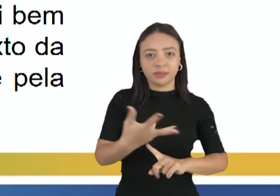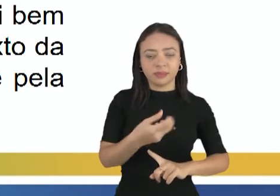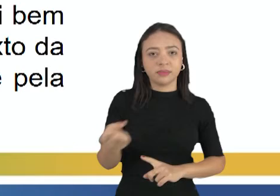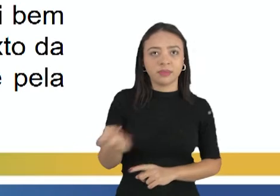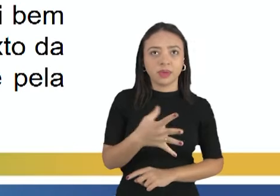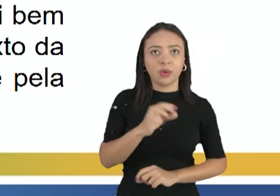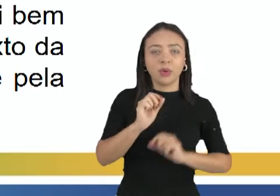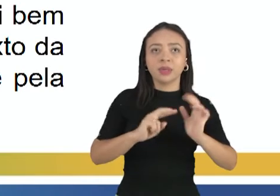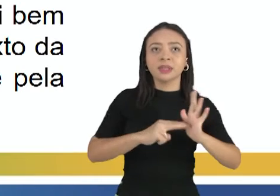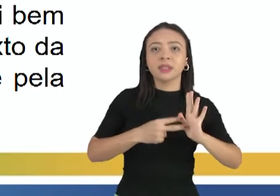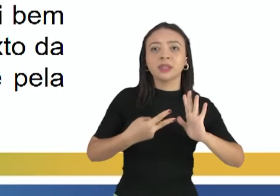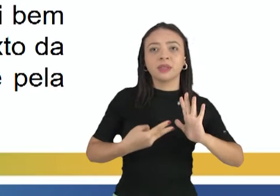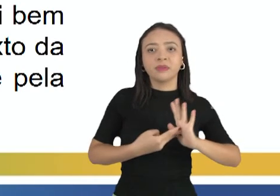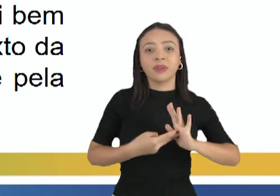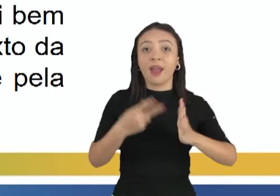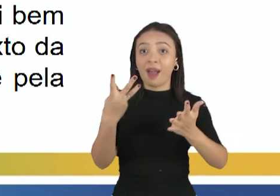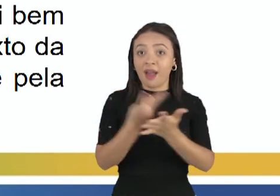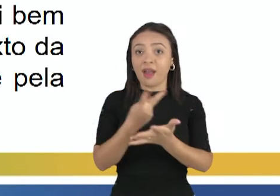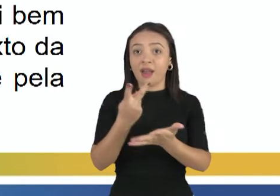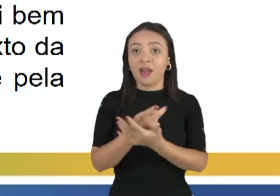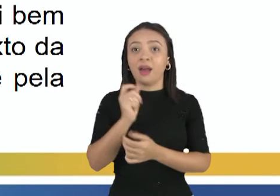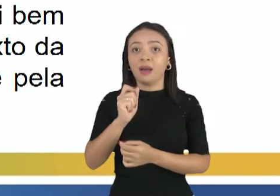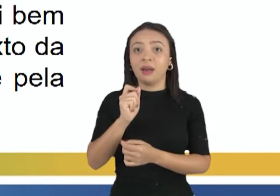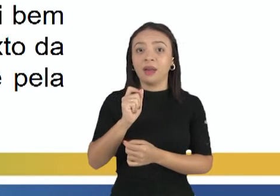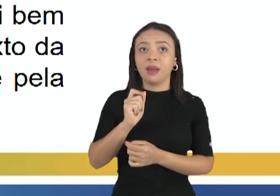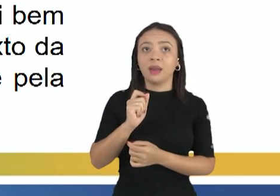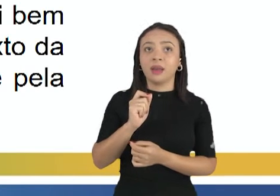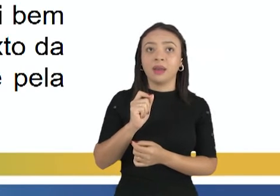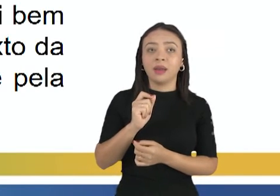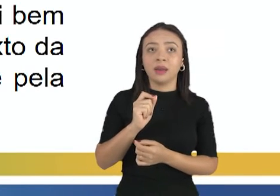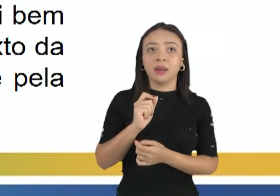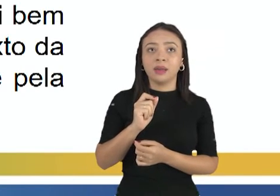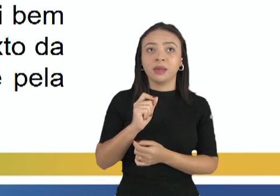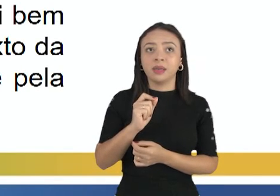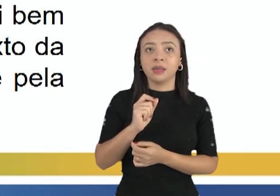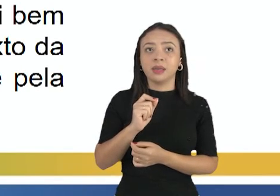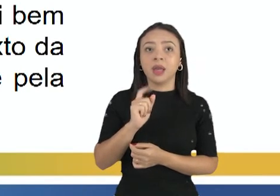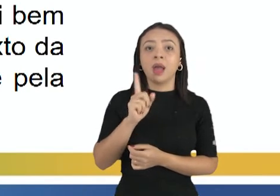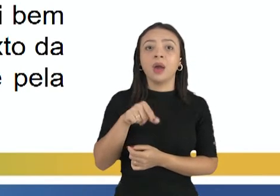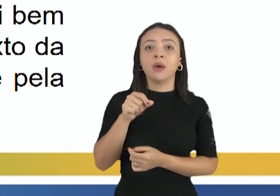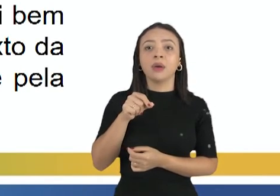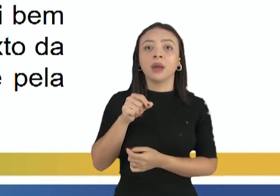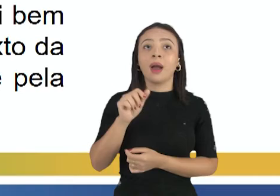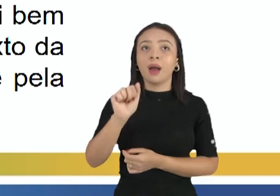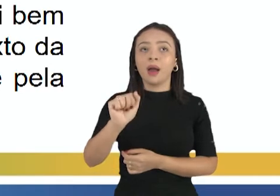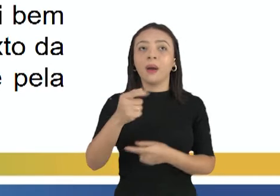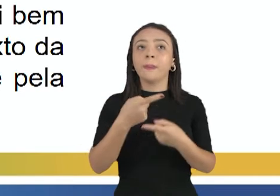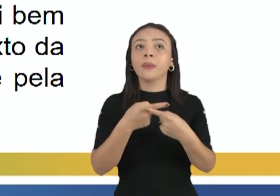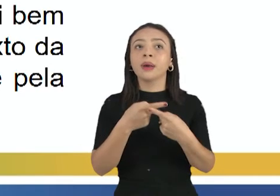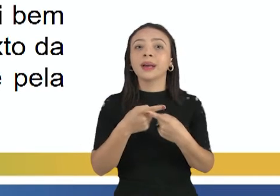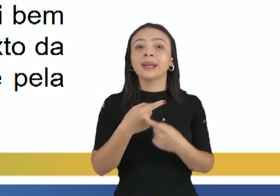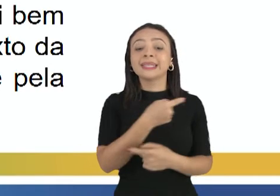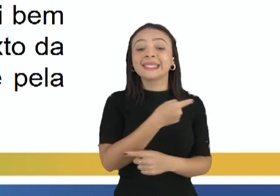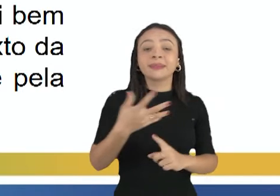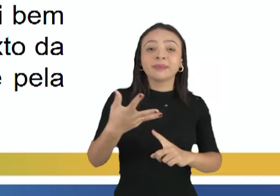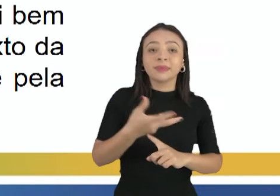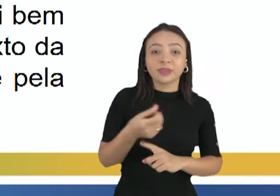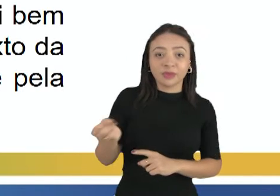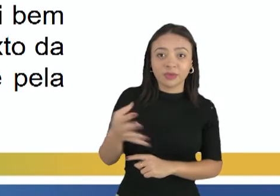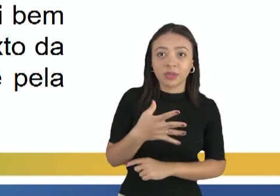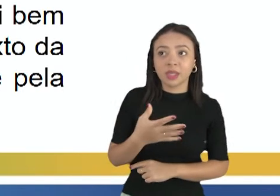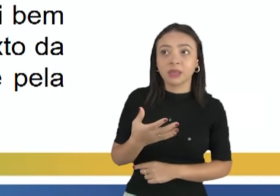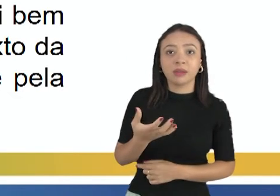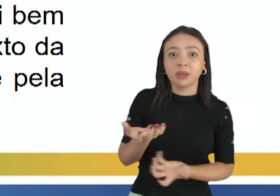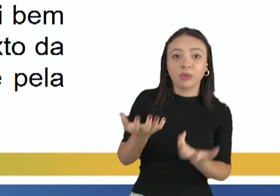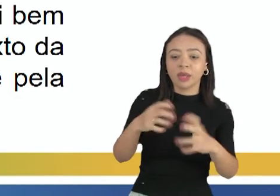que torna essa questão aí errada, incorreta, a questão incorreta, porque a Semana de Arte Moderna não